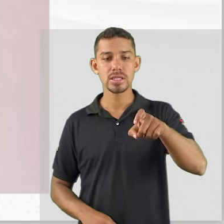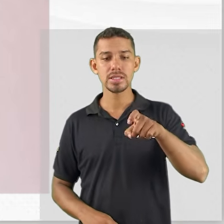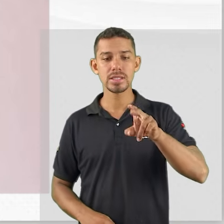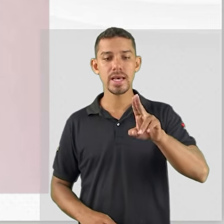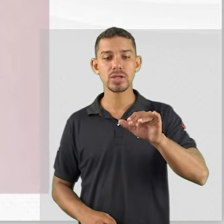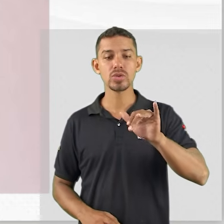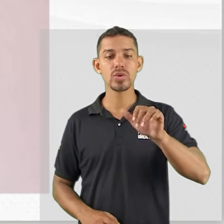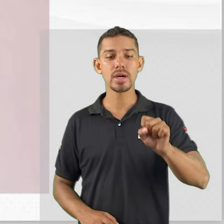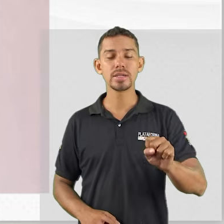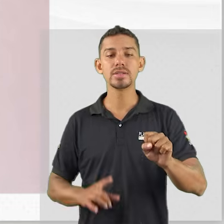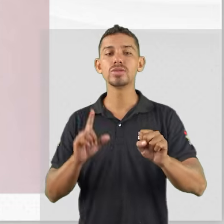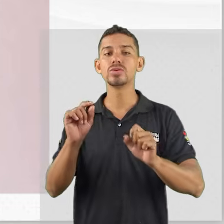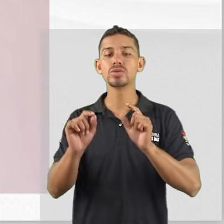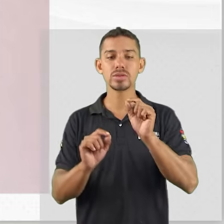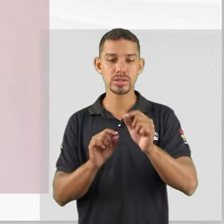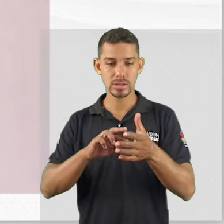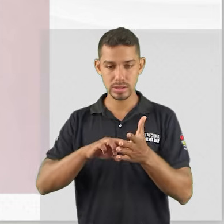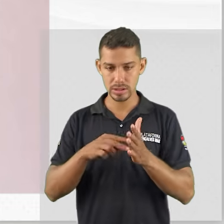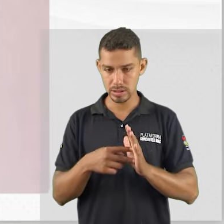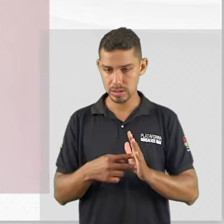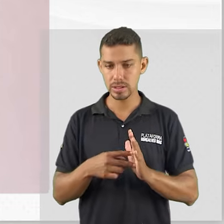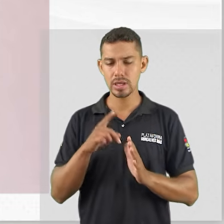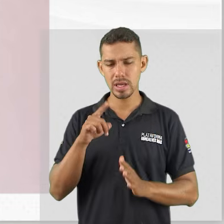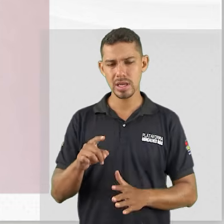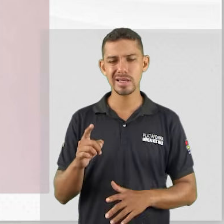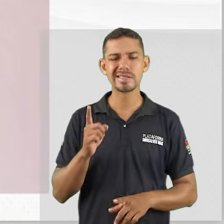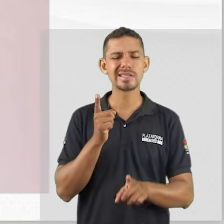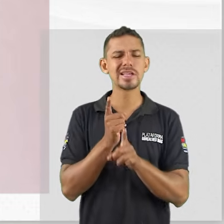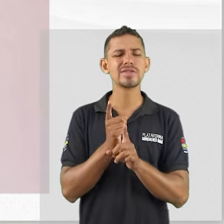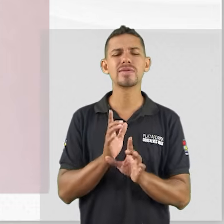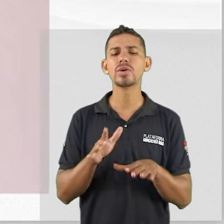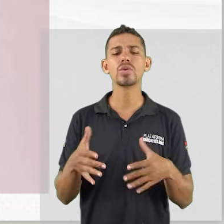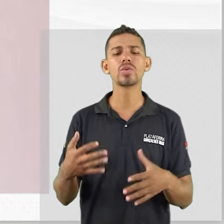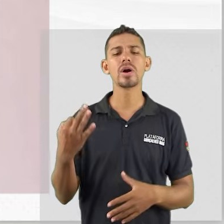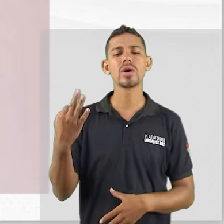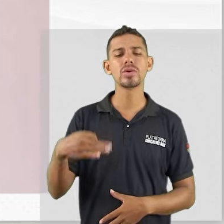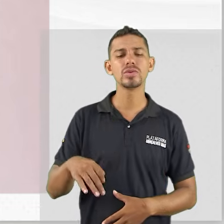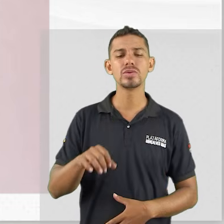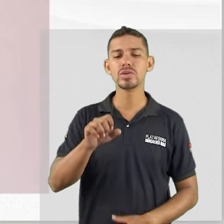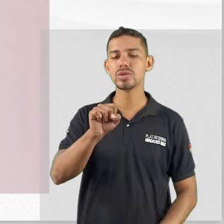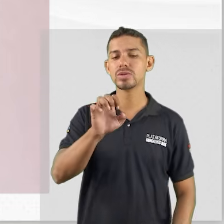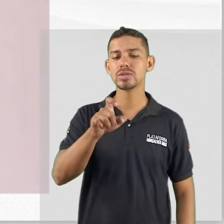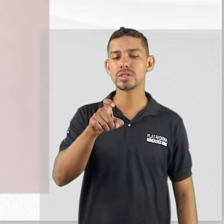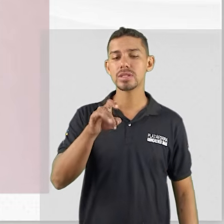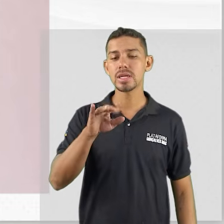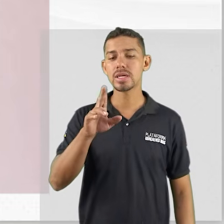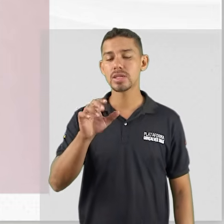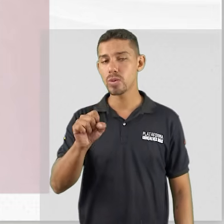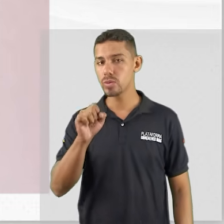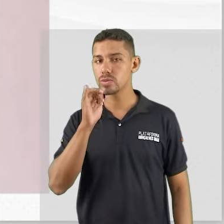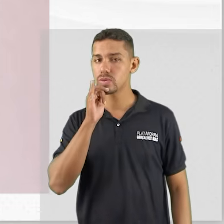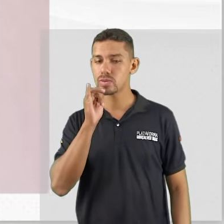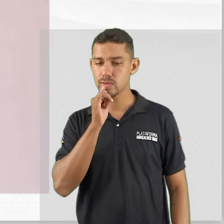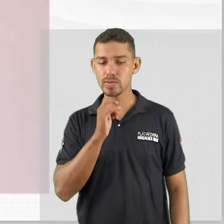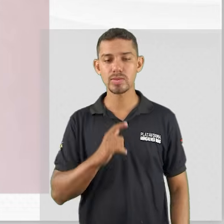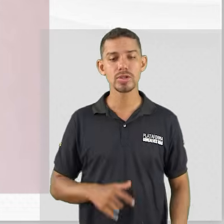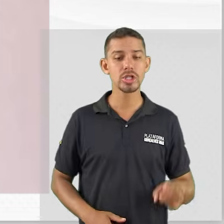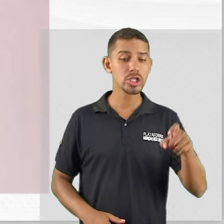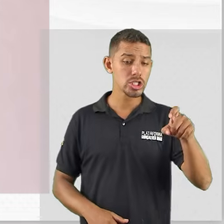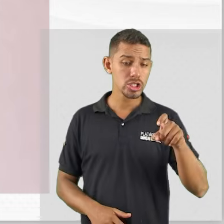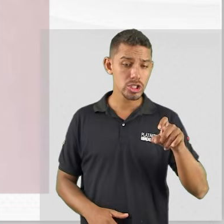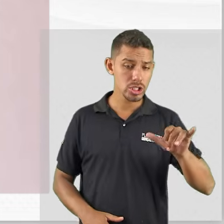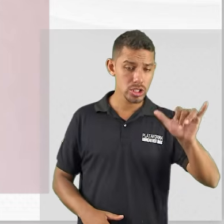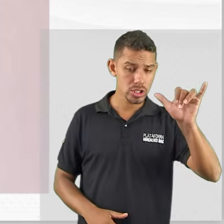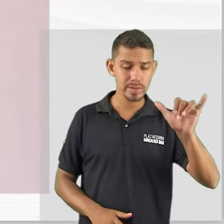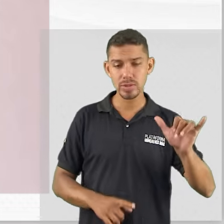cromossomos sexuais? São cromossomos que eles identificam qual é o sexo daquele ser vivo, né? XY, aí no